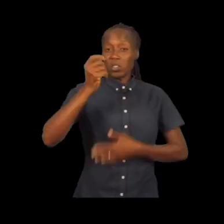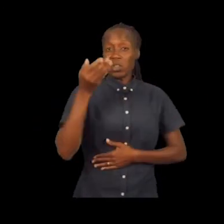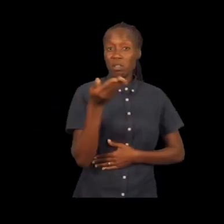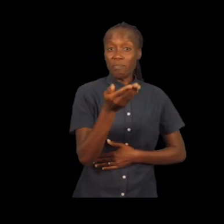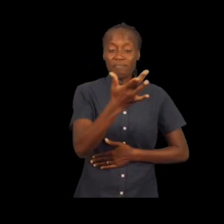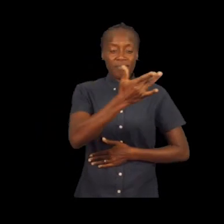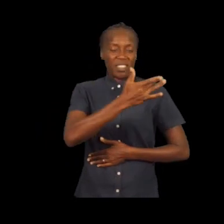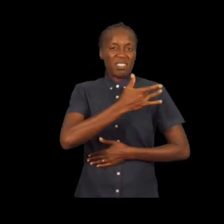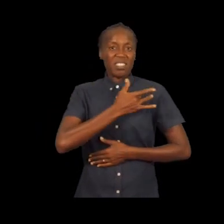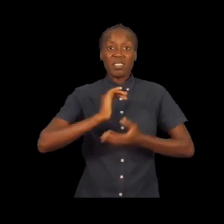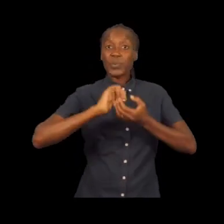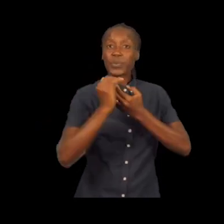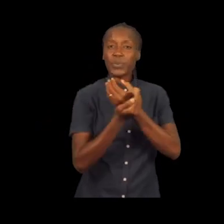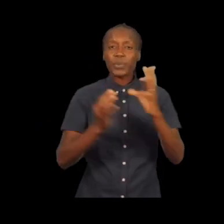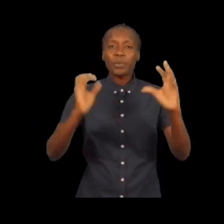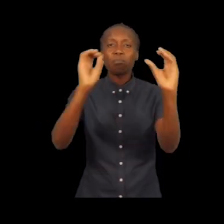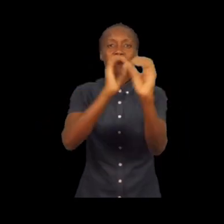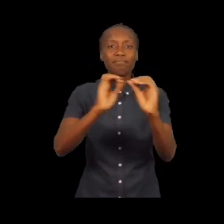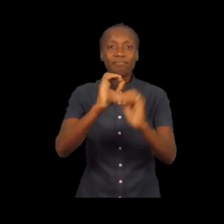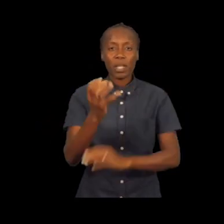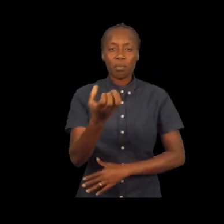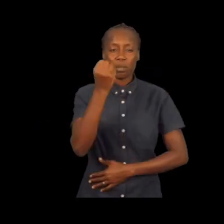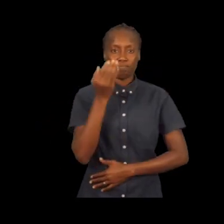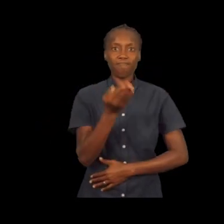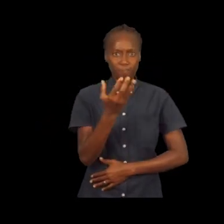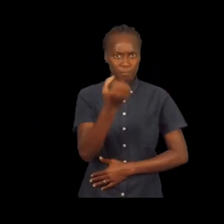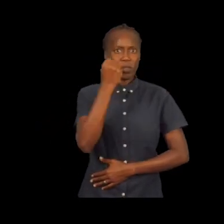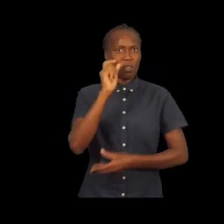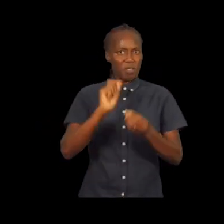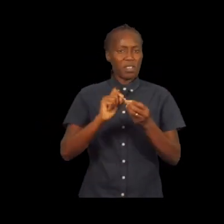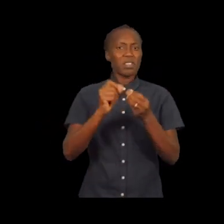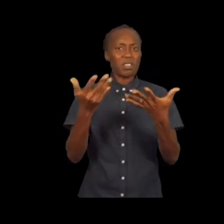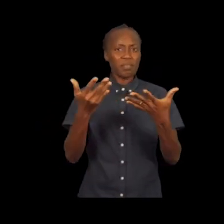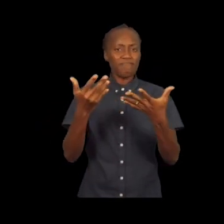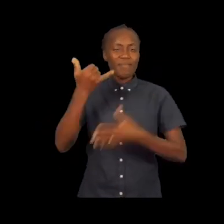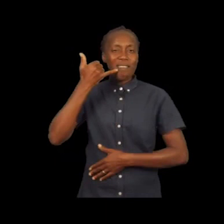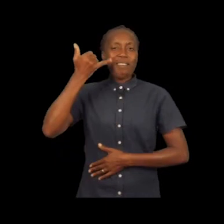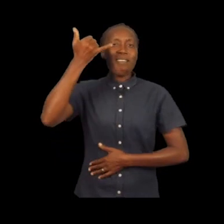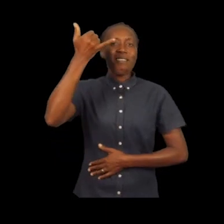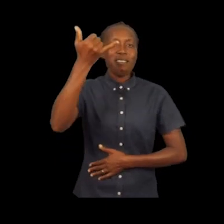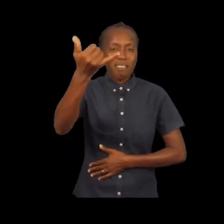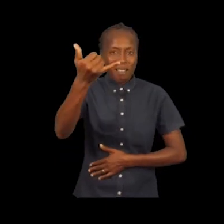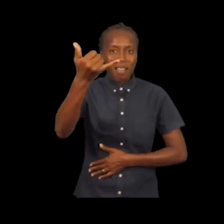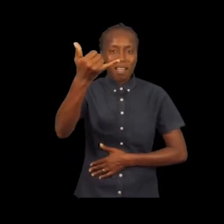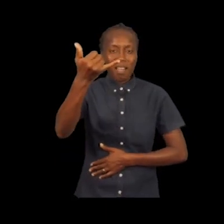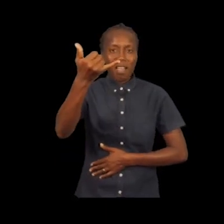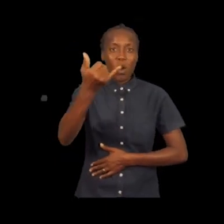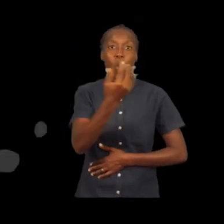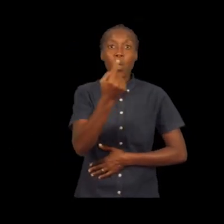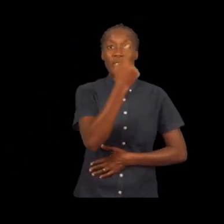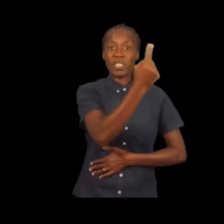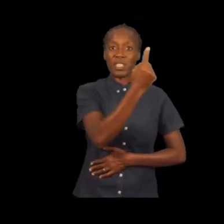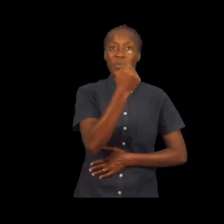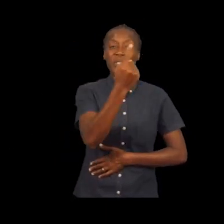mas eles não conhecem e muito menos sabem que o número é grátis e confidencial por isso não